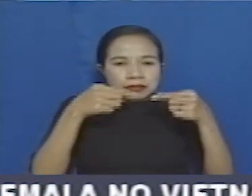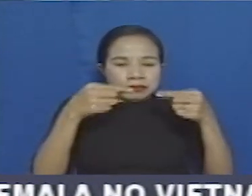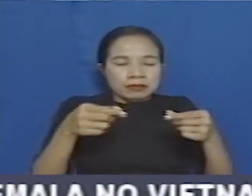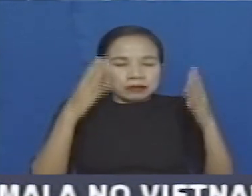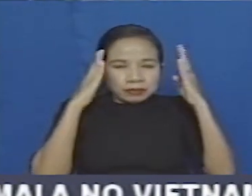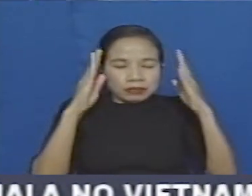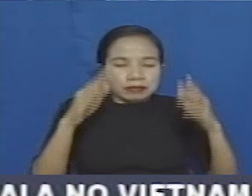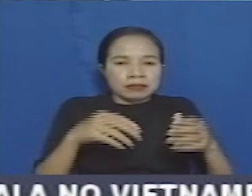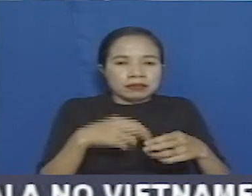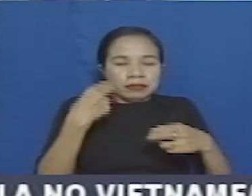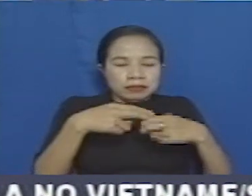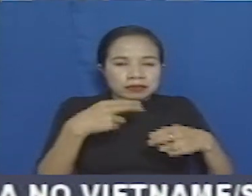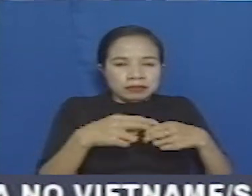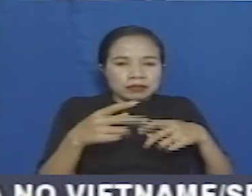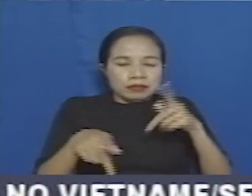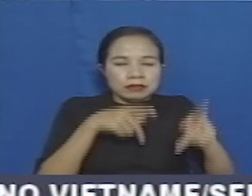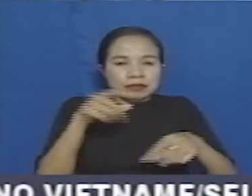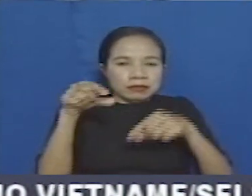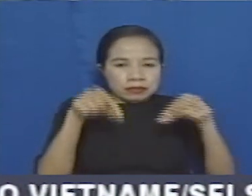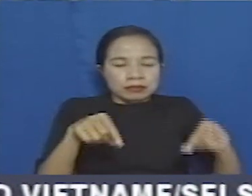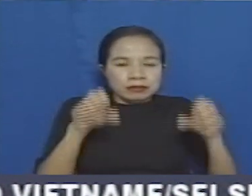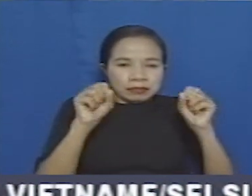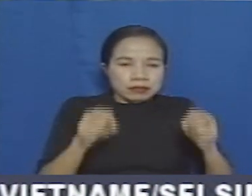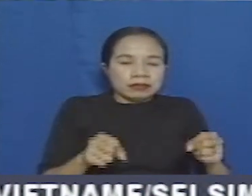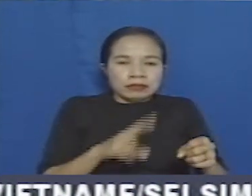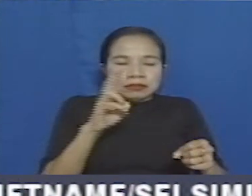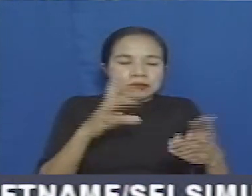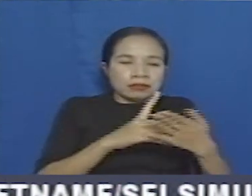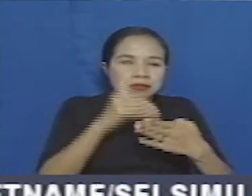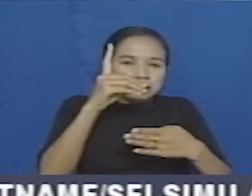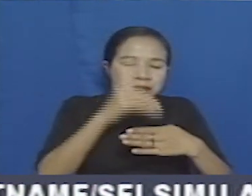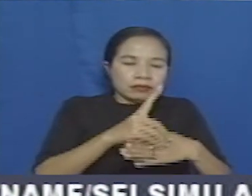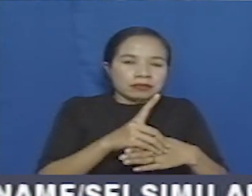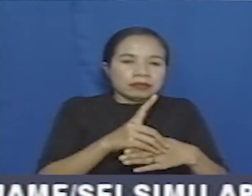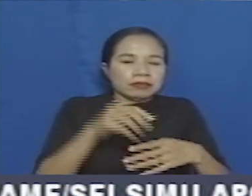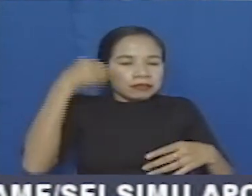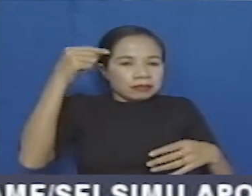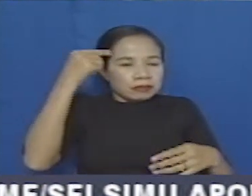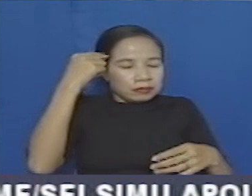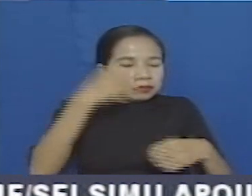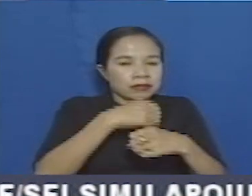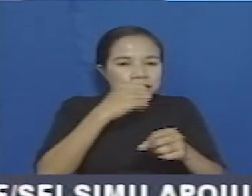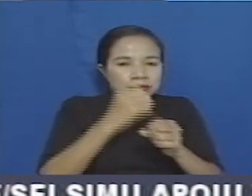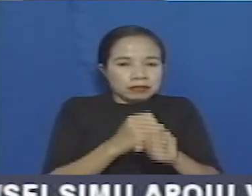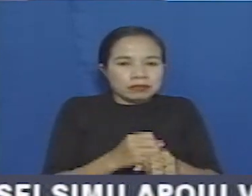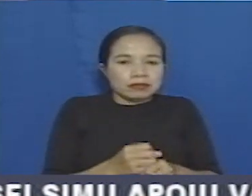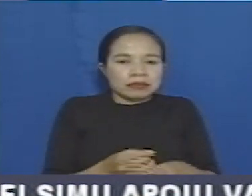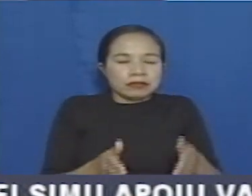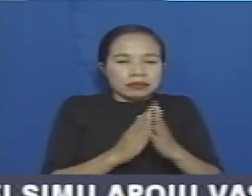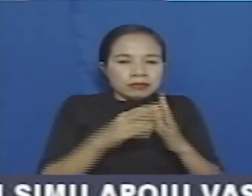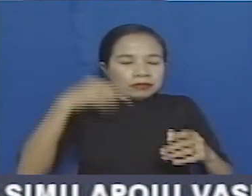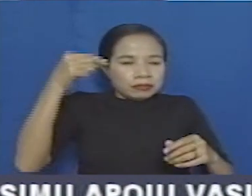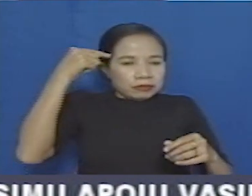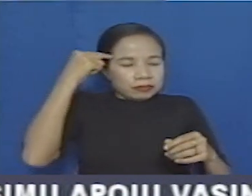a situação né, a maior deficiência mas bela goza desenvolvimento né, para o governo halao. Exige que o